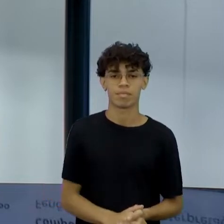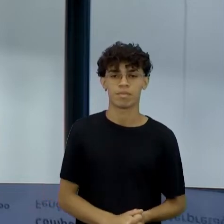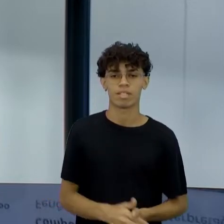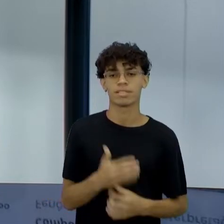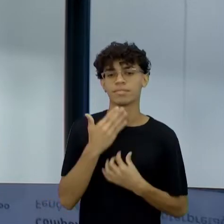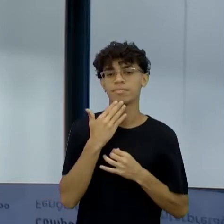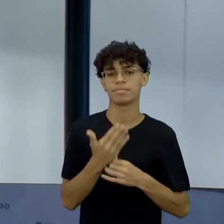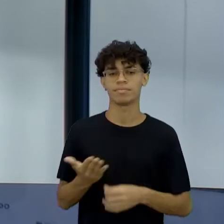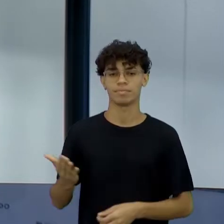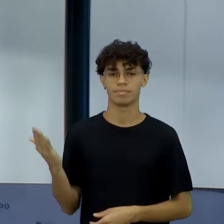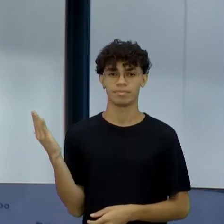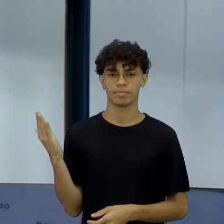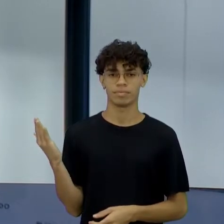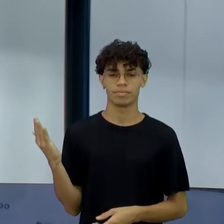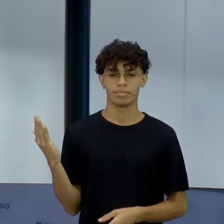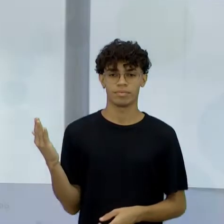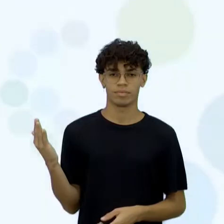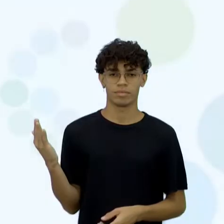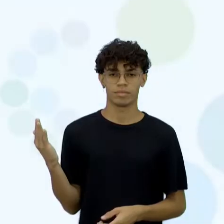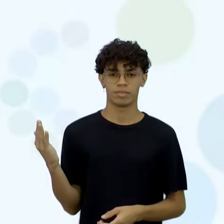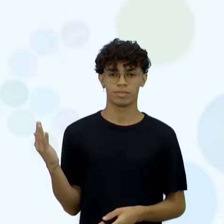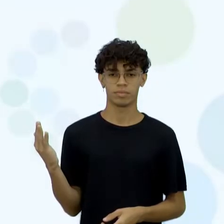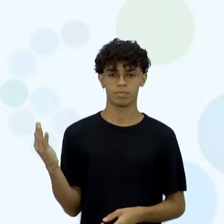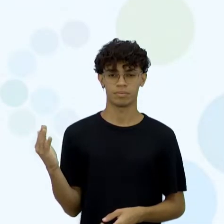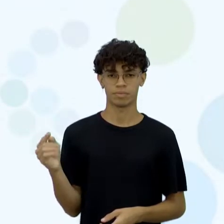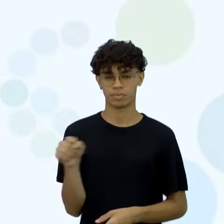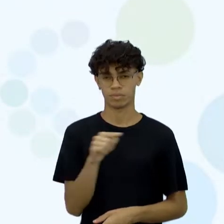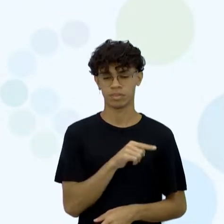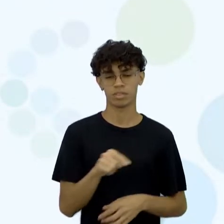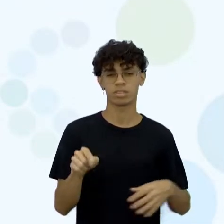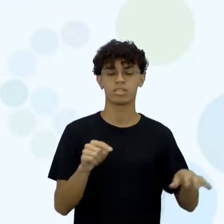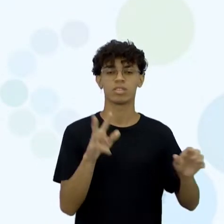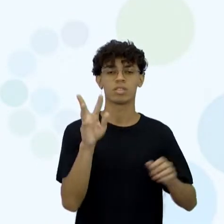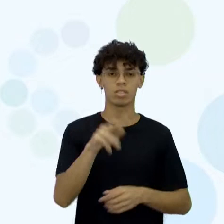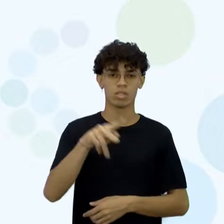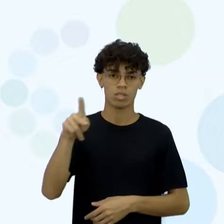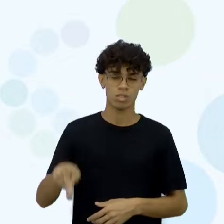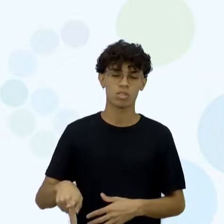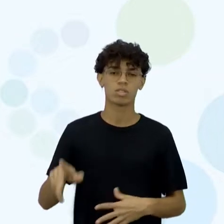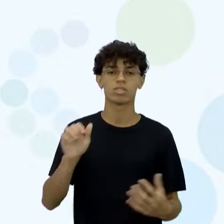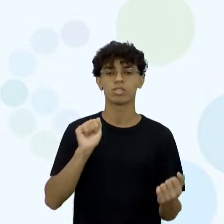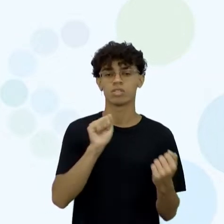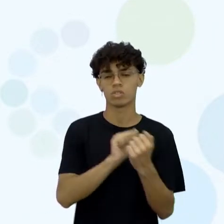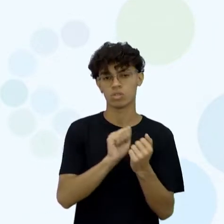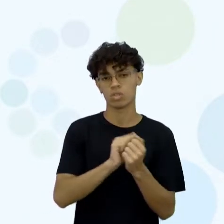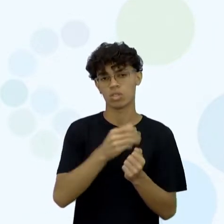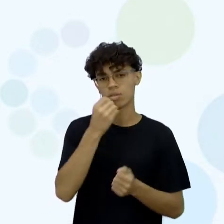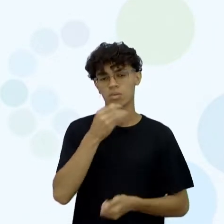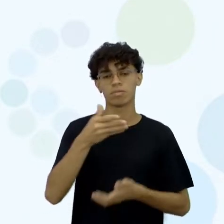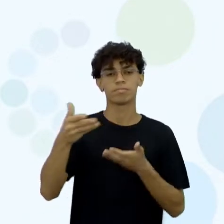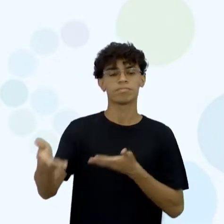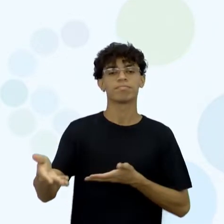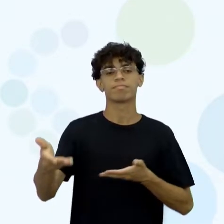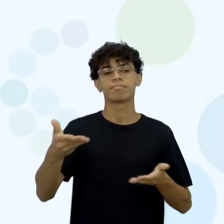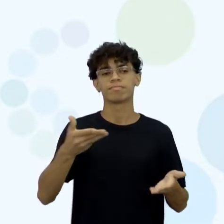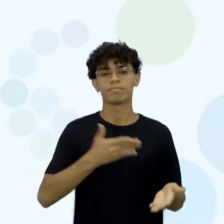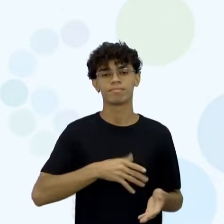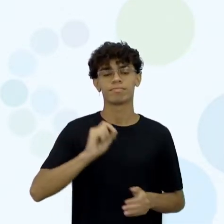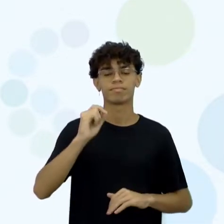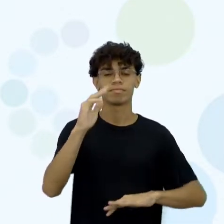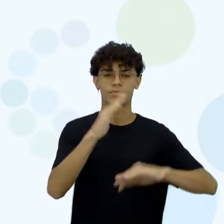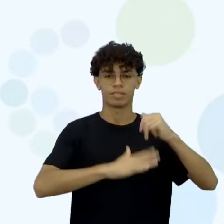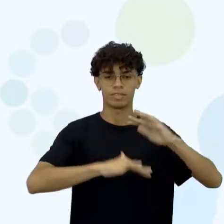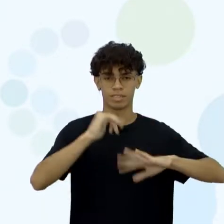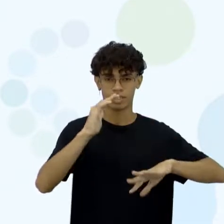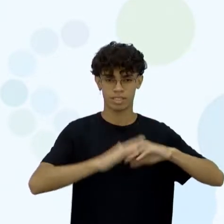para nossa aula, vamos ver o que eu trouxe para vocês, professores que nos acompanham, vocês são todos muito bem-vindos, estão aqui as habilidades que